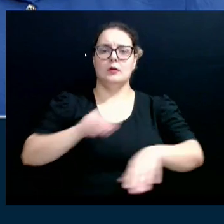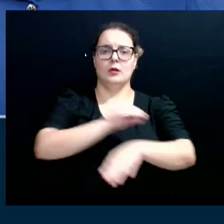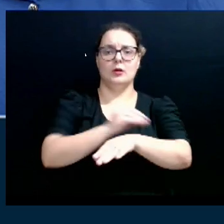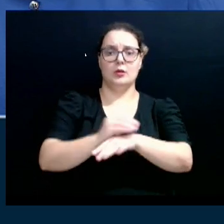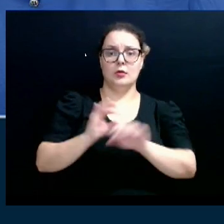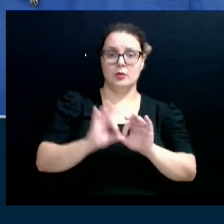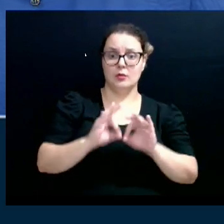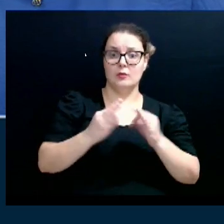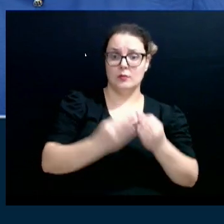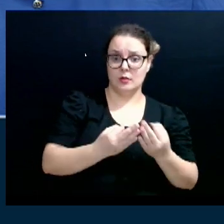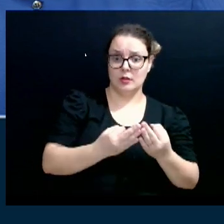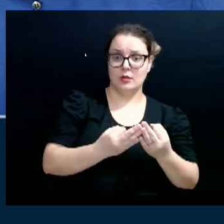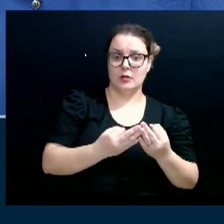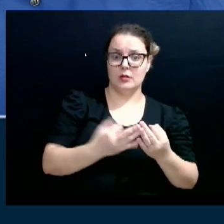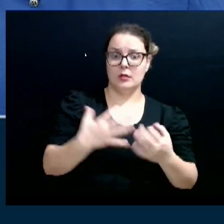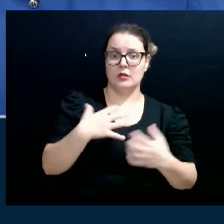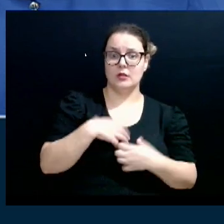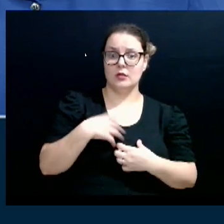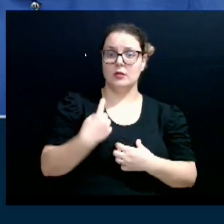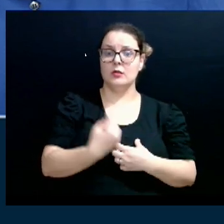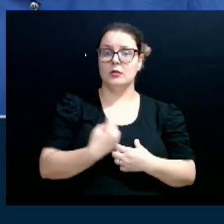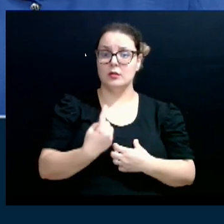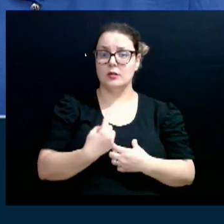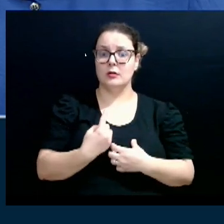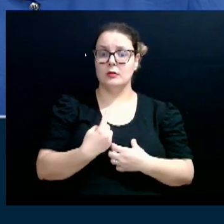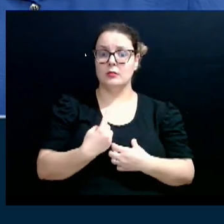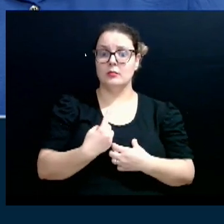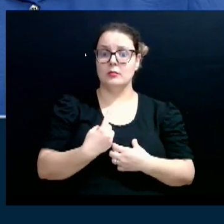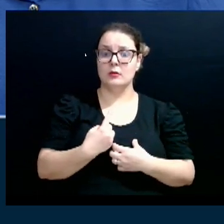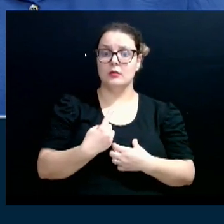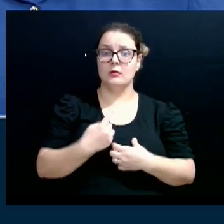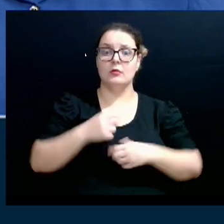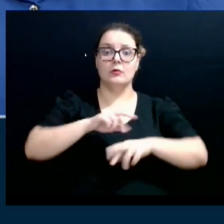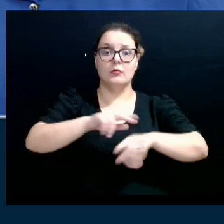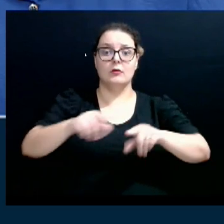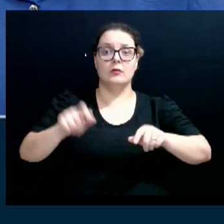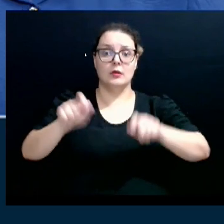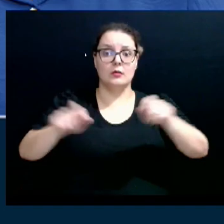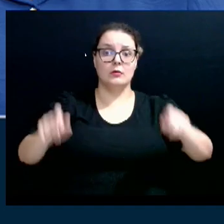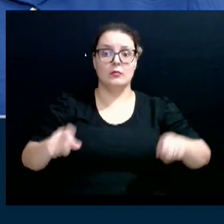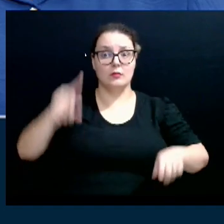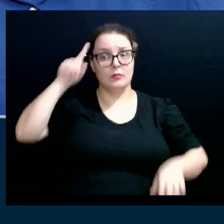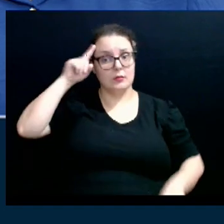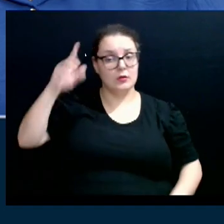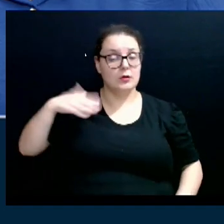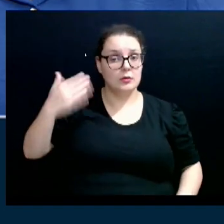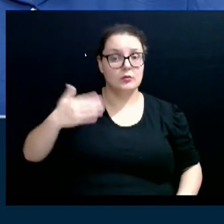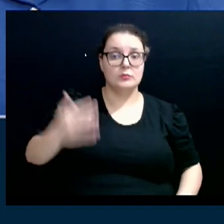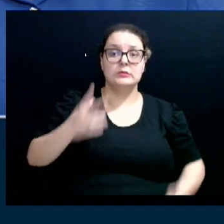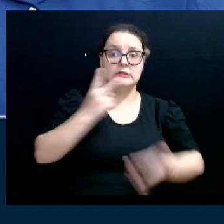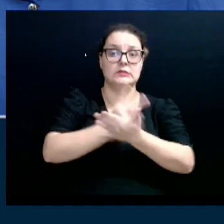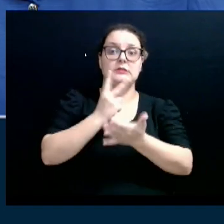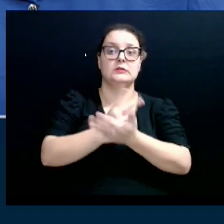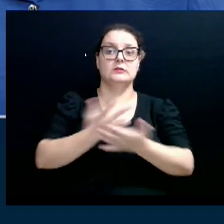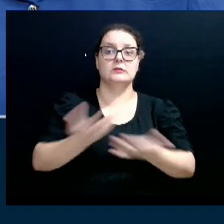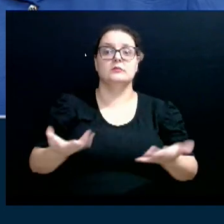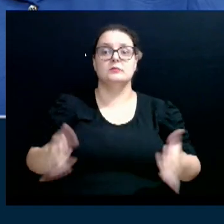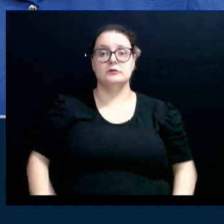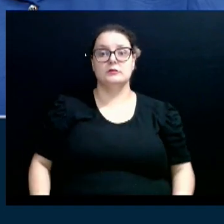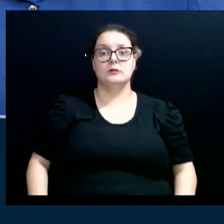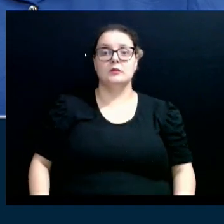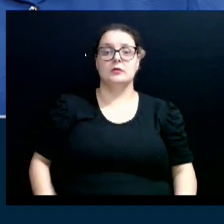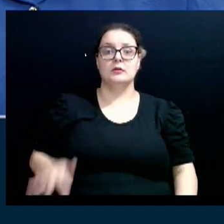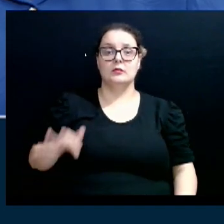acabam se sentindo sozinhas, mesmo cercadas de gente o tempo todo? Vamos lá, então, Fabiana, vamos responder